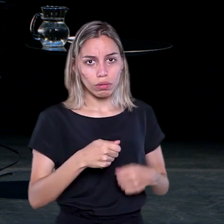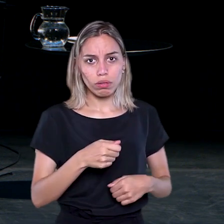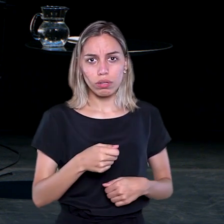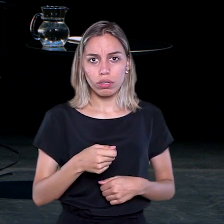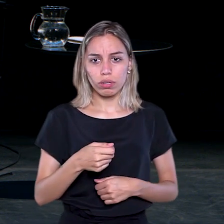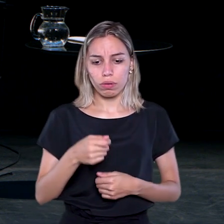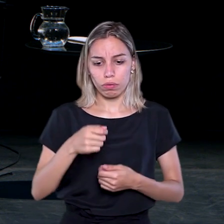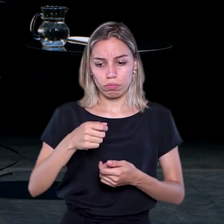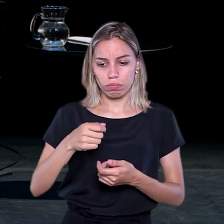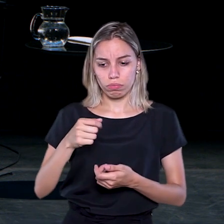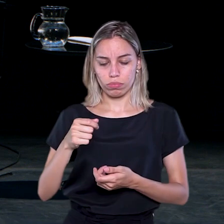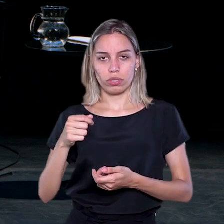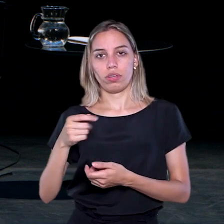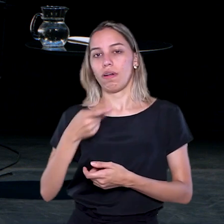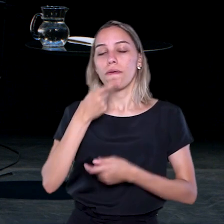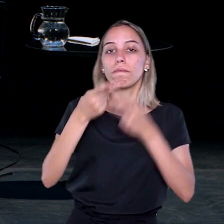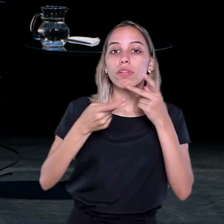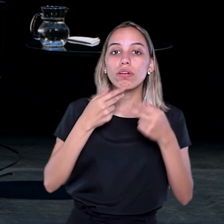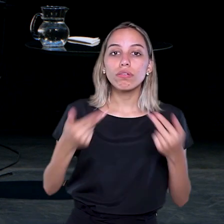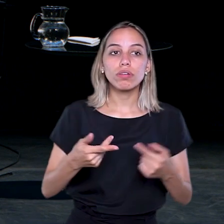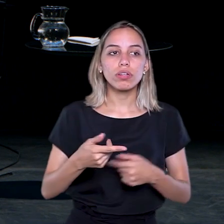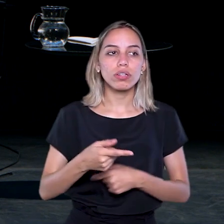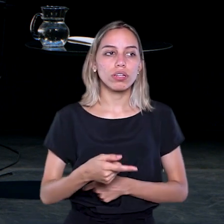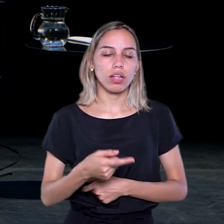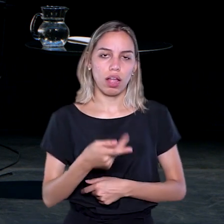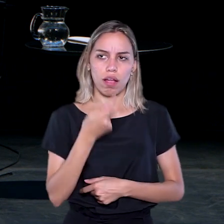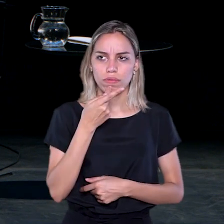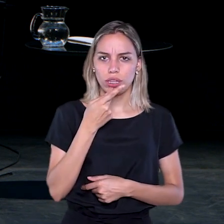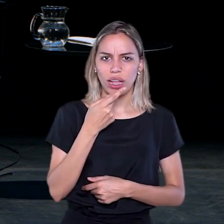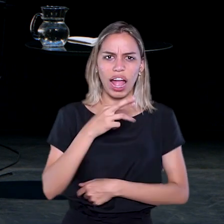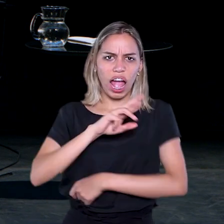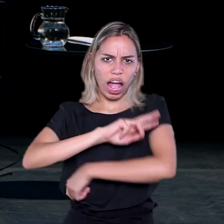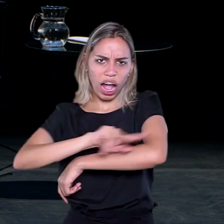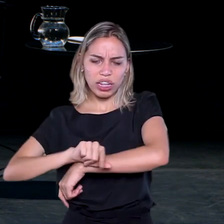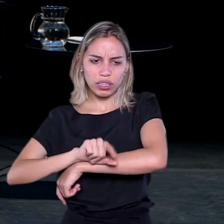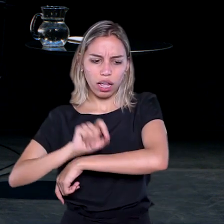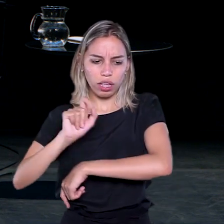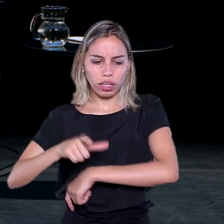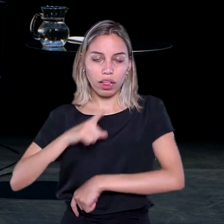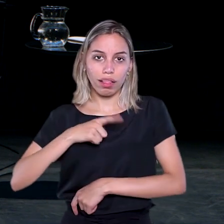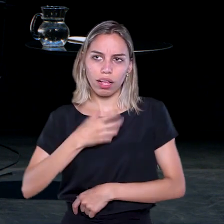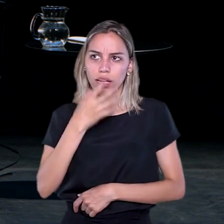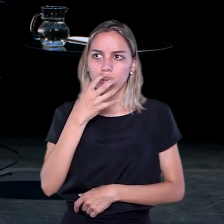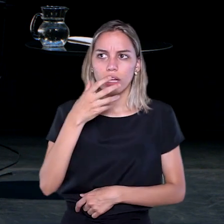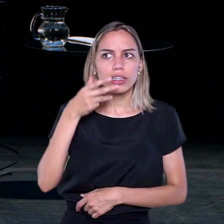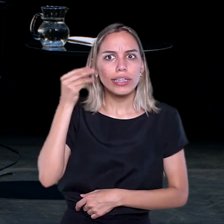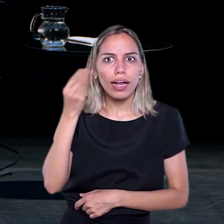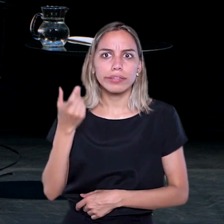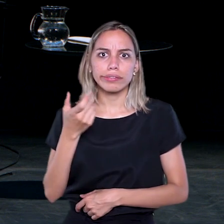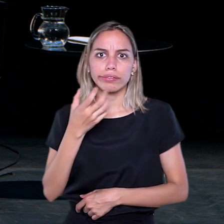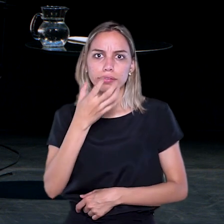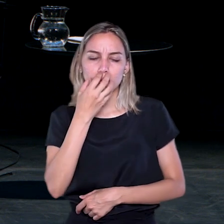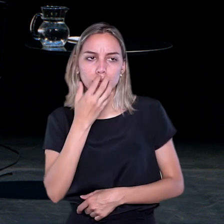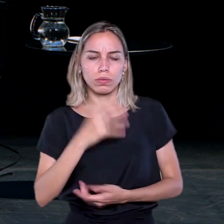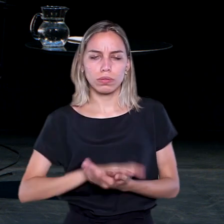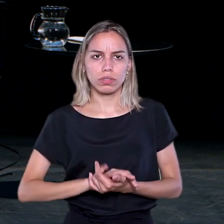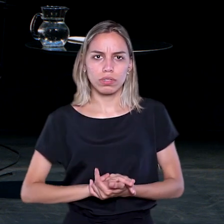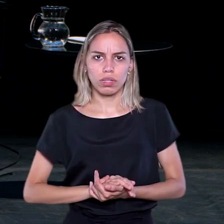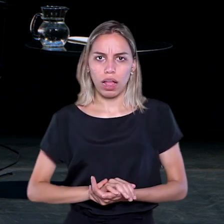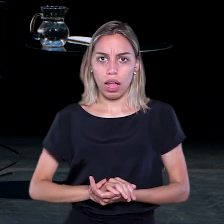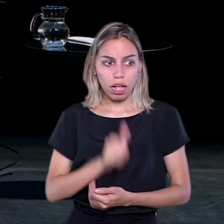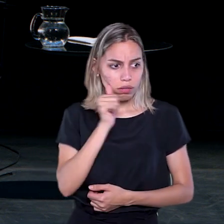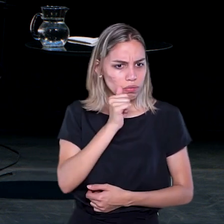para afirmações do tipo, quem tem raça é gato e cachorro, você até que tem traços finos, ou seja, para dizer